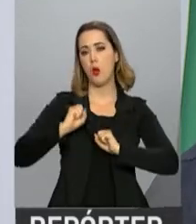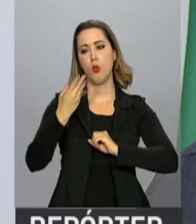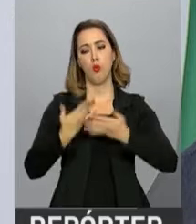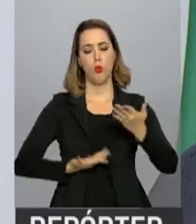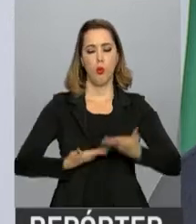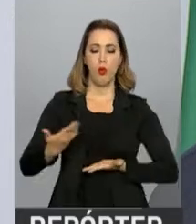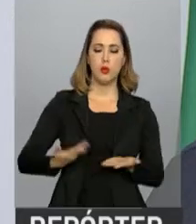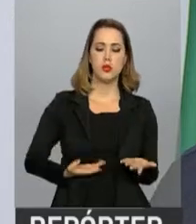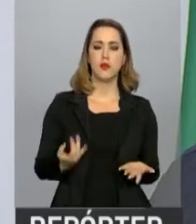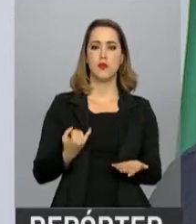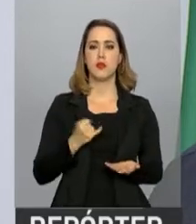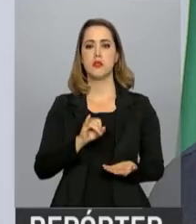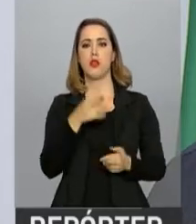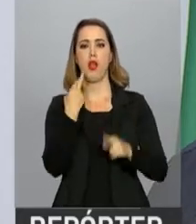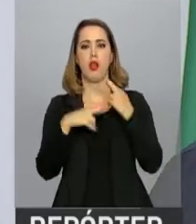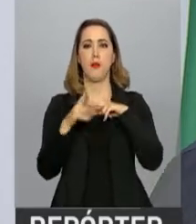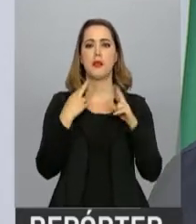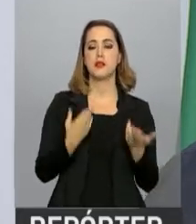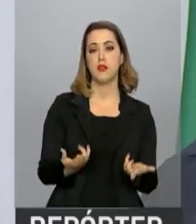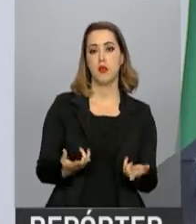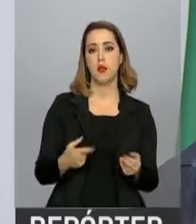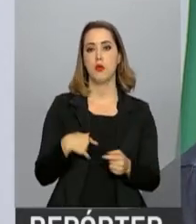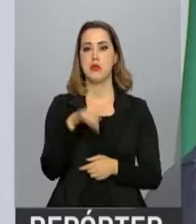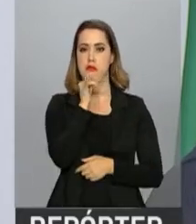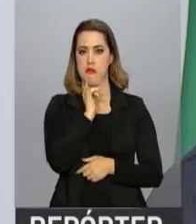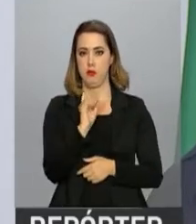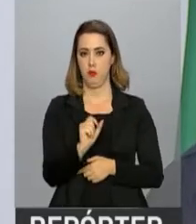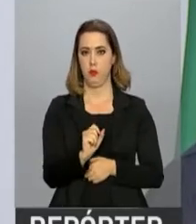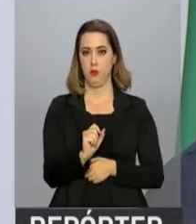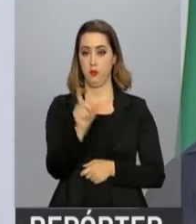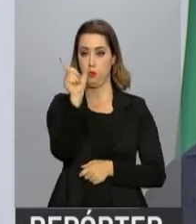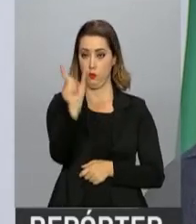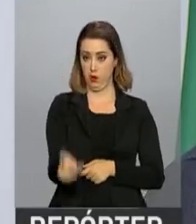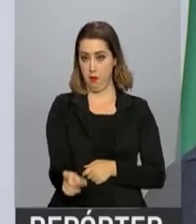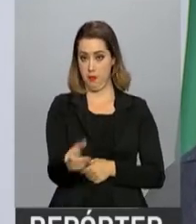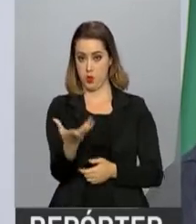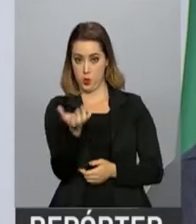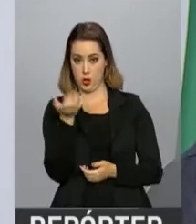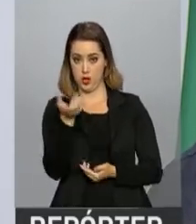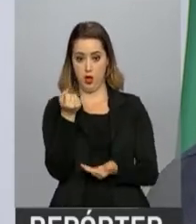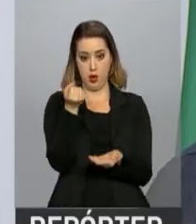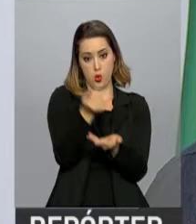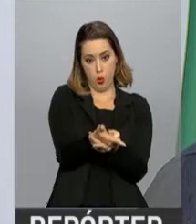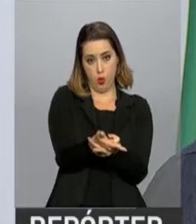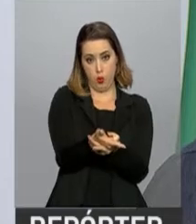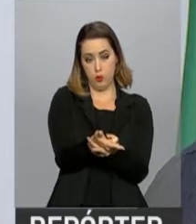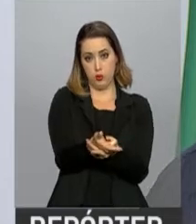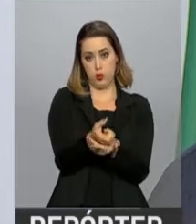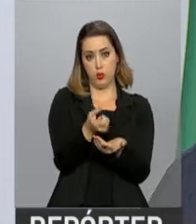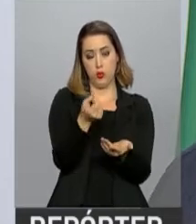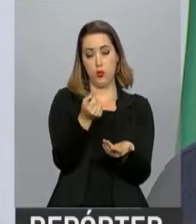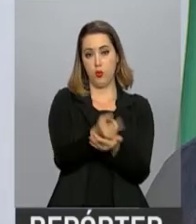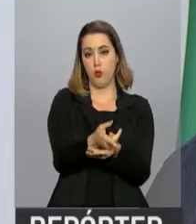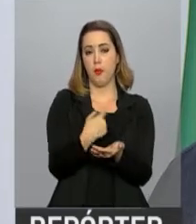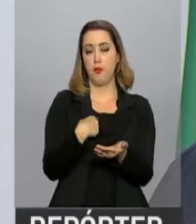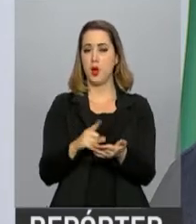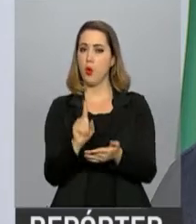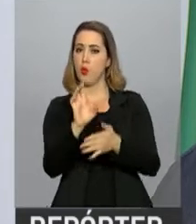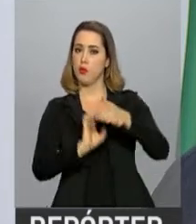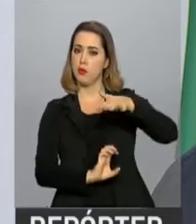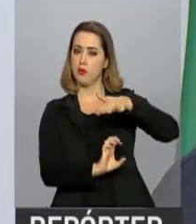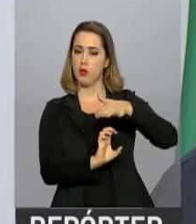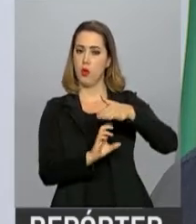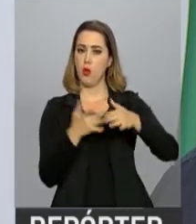ele almeja adquirir. Então, por exemplo, se o consumidor ele quer adquirir um plano de saúde, ele pode buscar